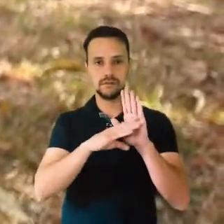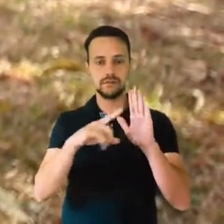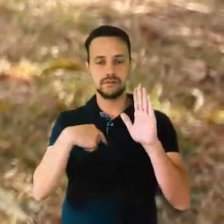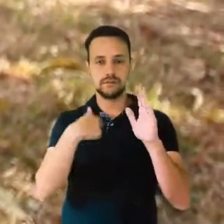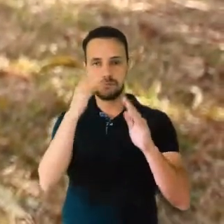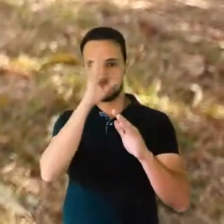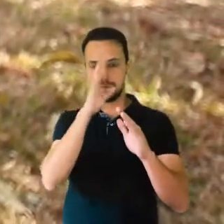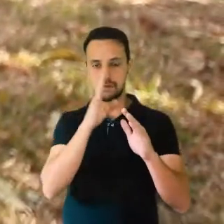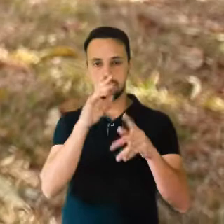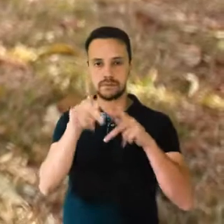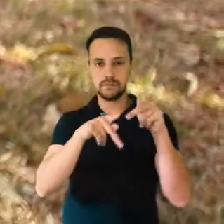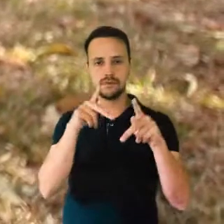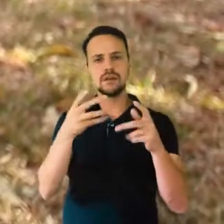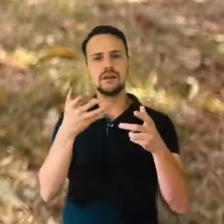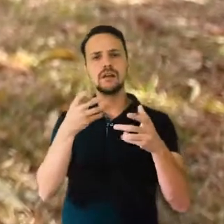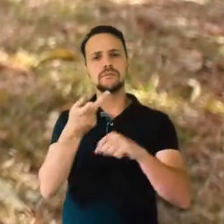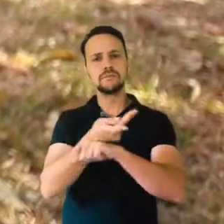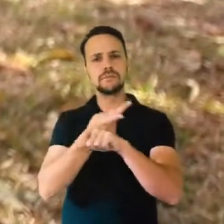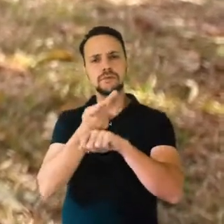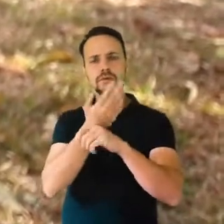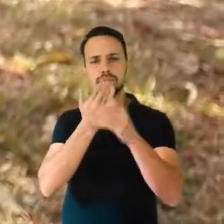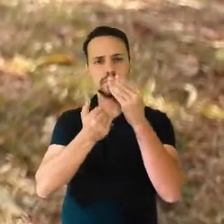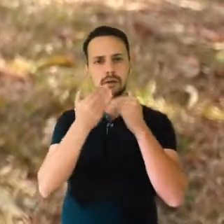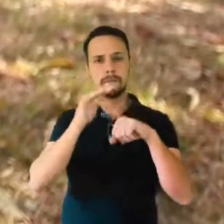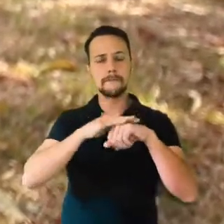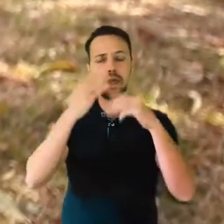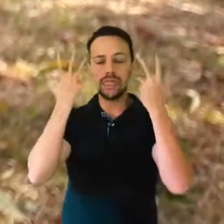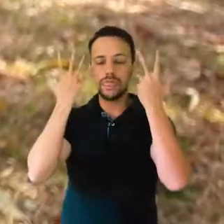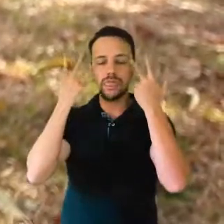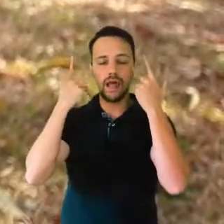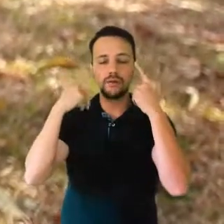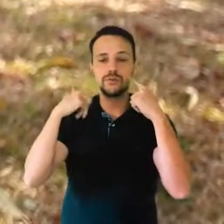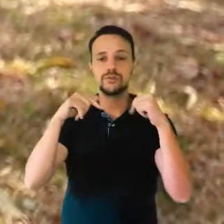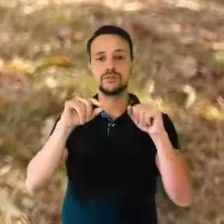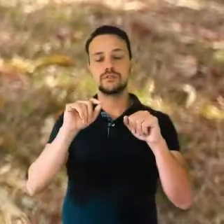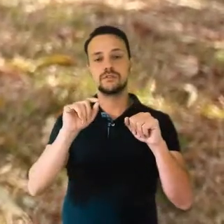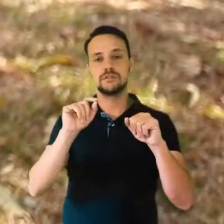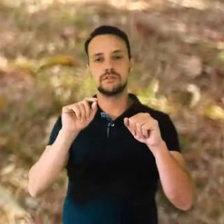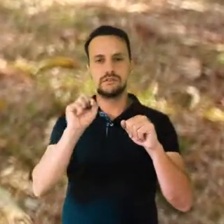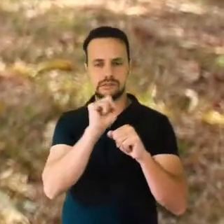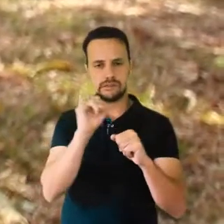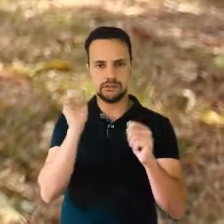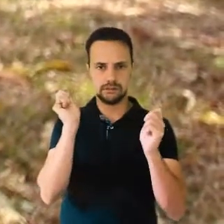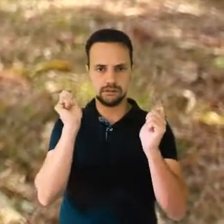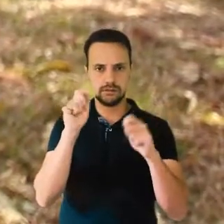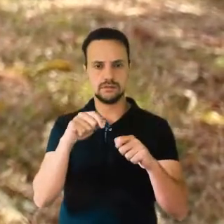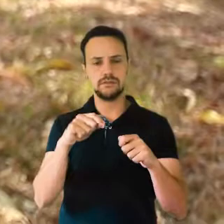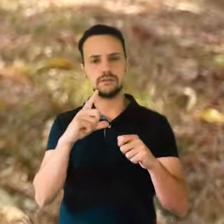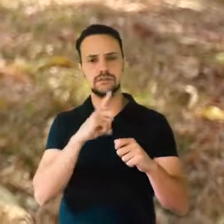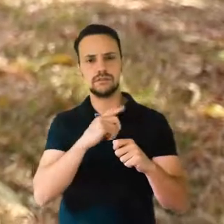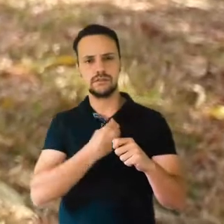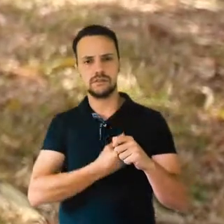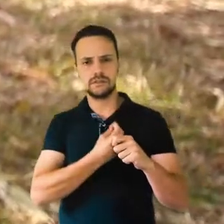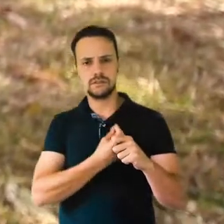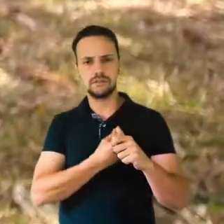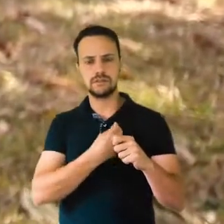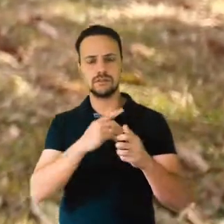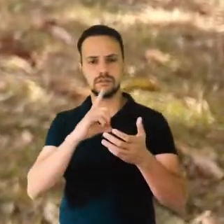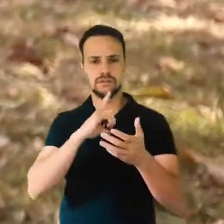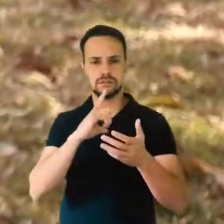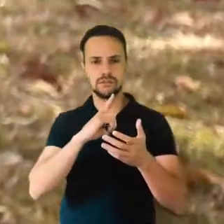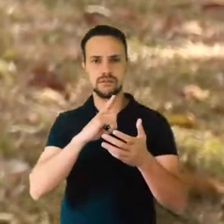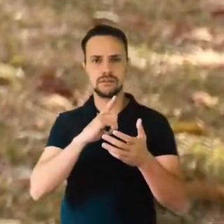população brasileira, né? Que é buscar uma alimentação mais natural possível, né? É um velho jargão de